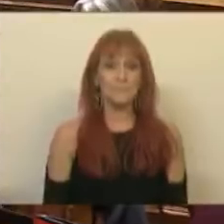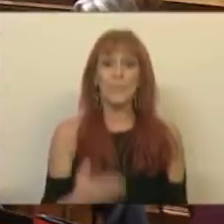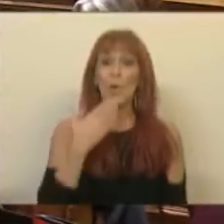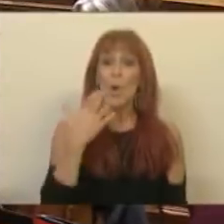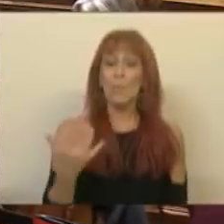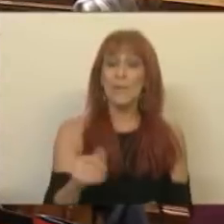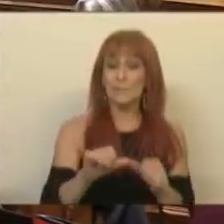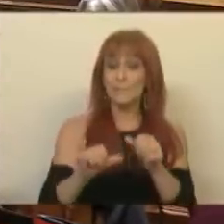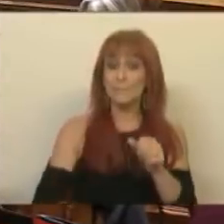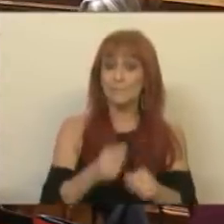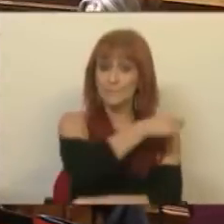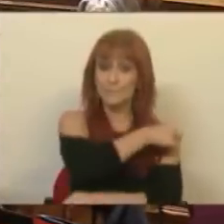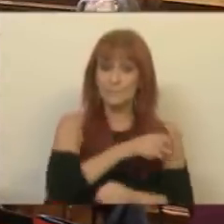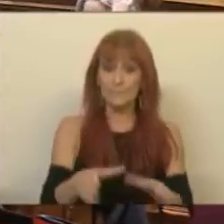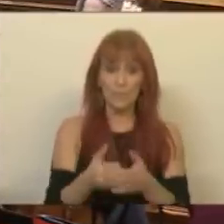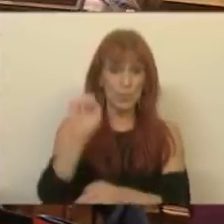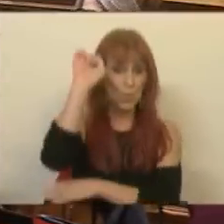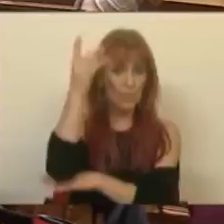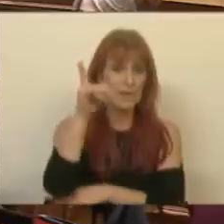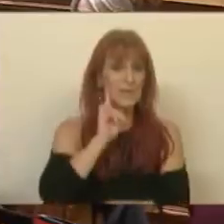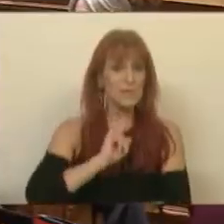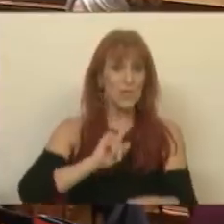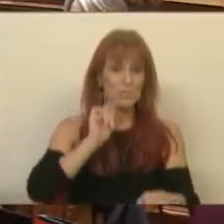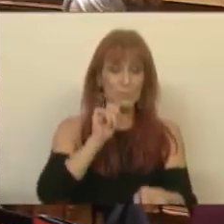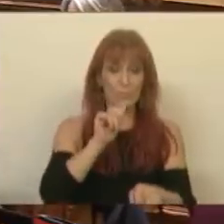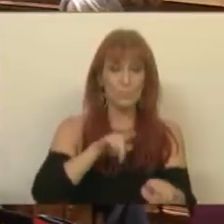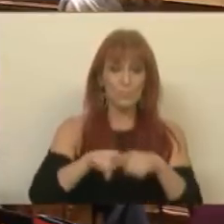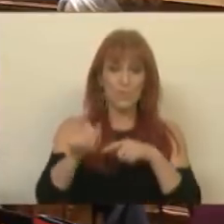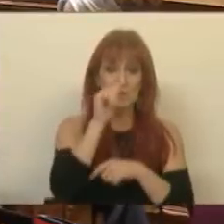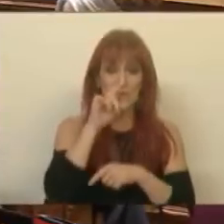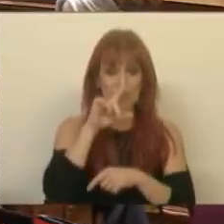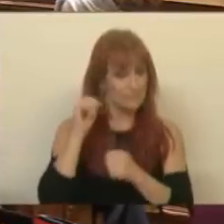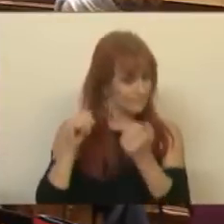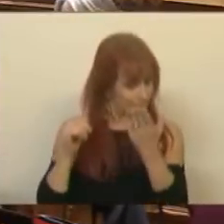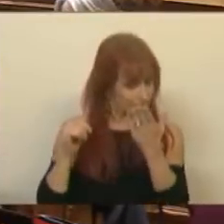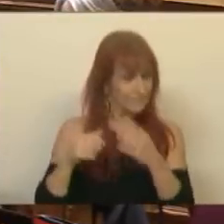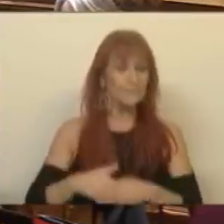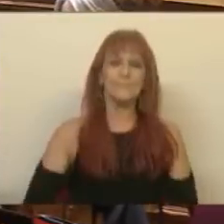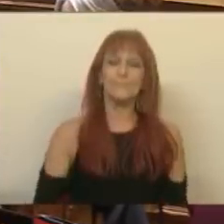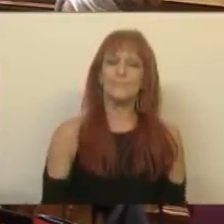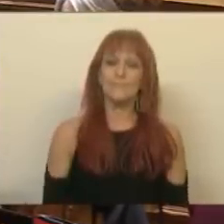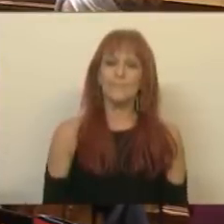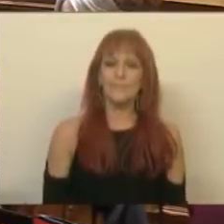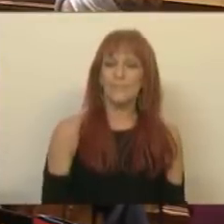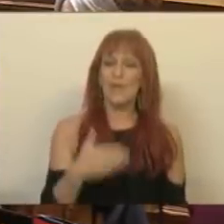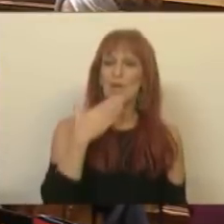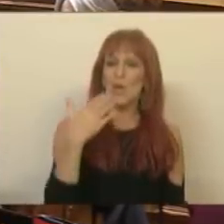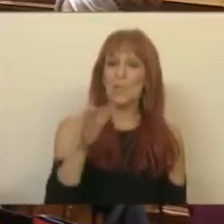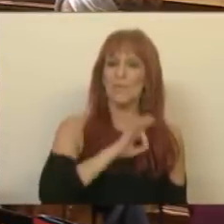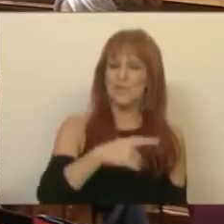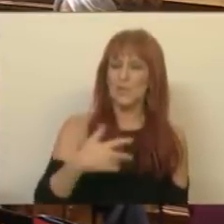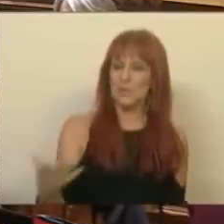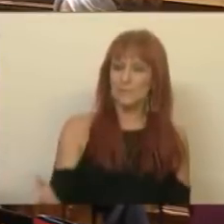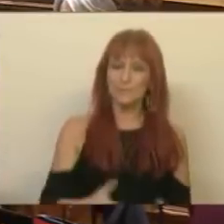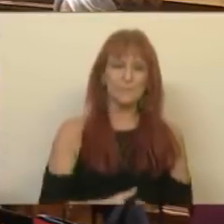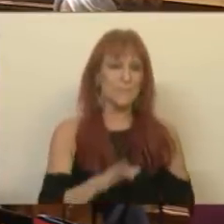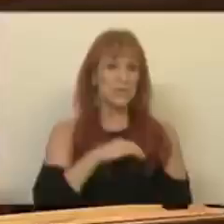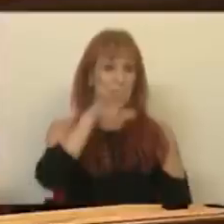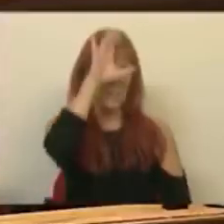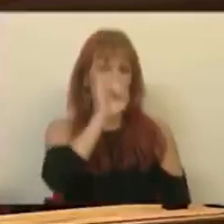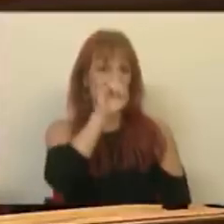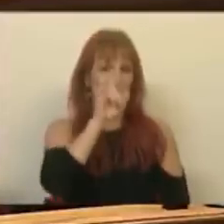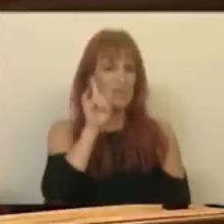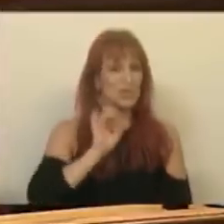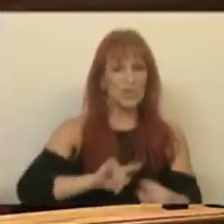muito obrigado por intervir em nome do Pan tem agora a palavra senhor deputada e neste azarial muito obrigada senhor presidente senhor